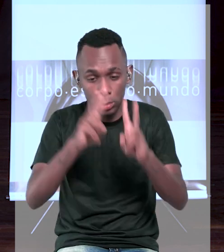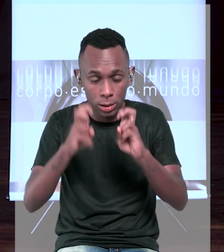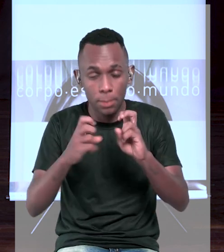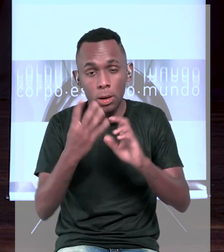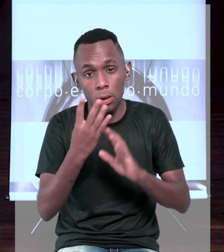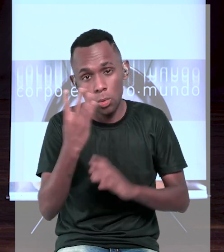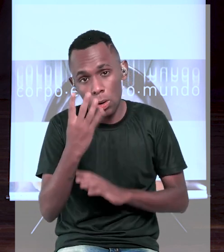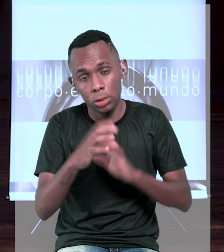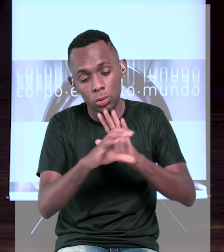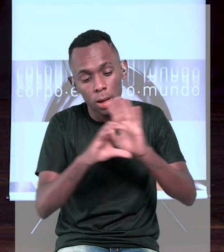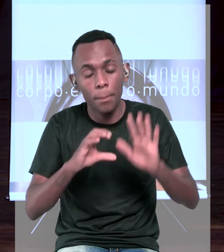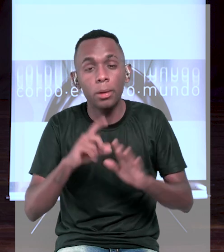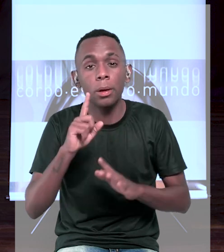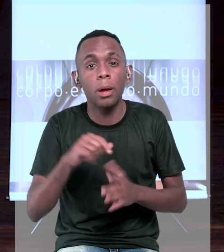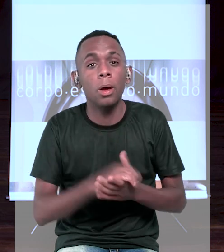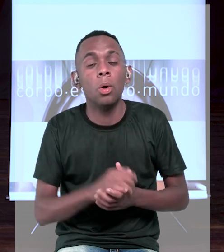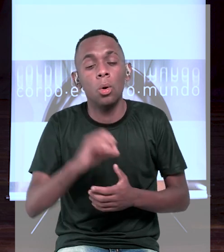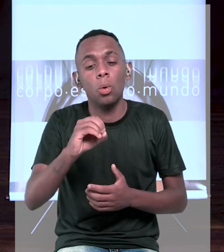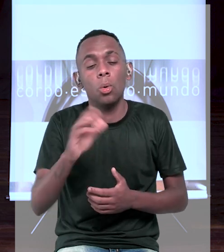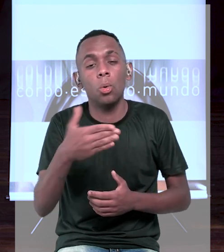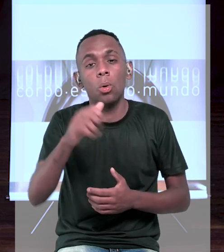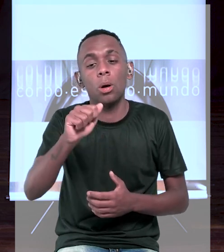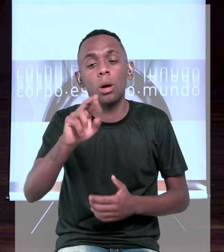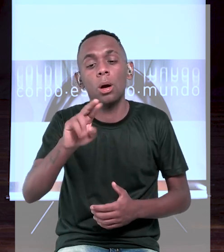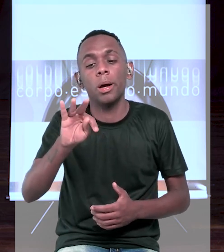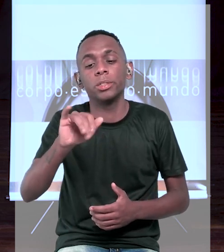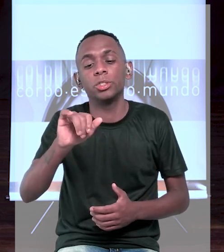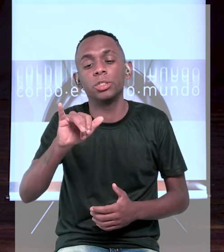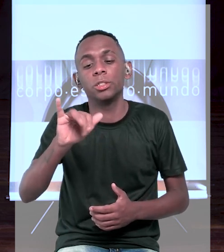é O Artifício.